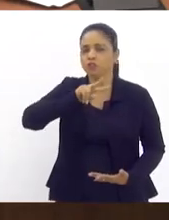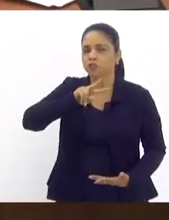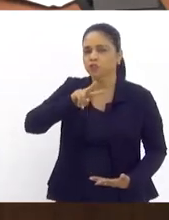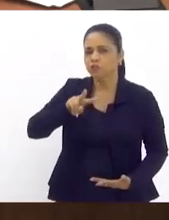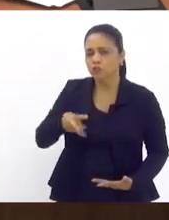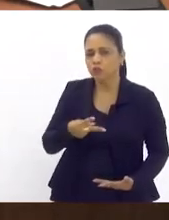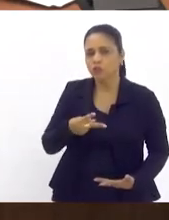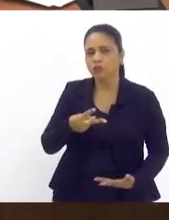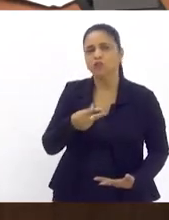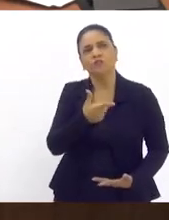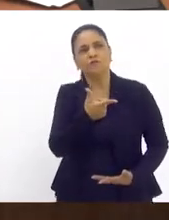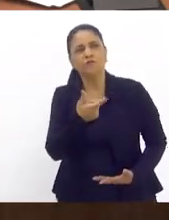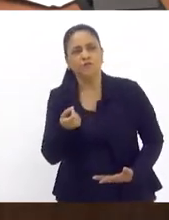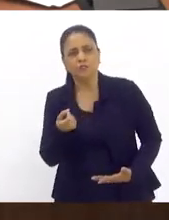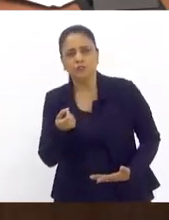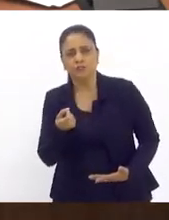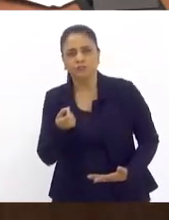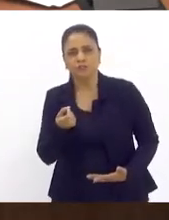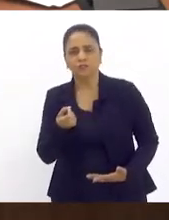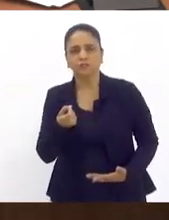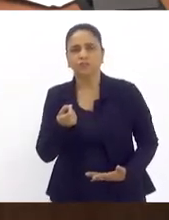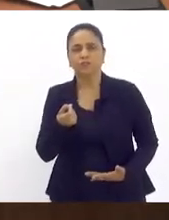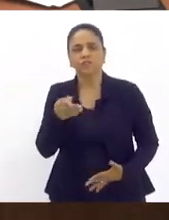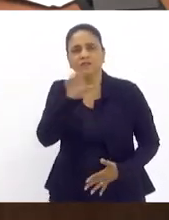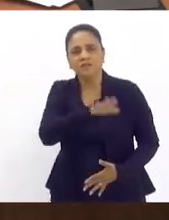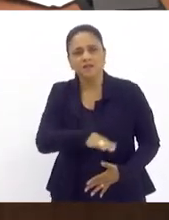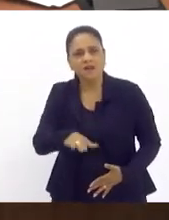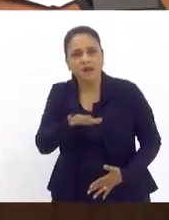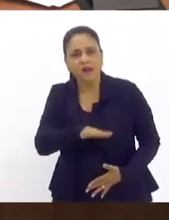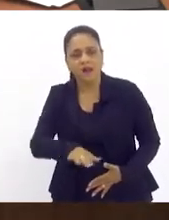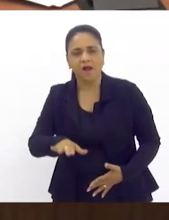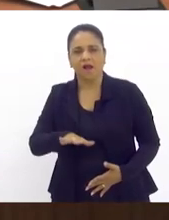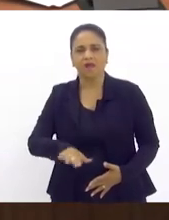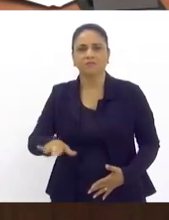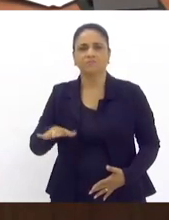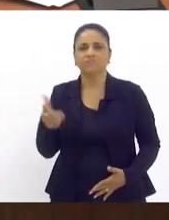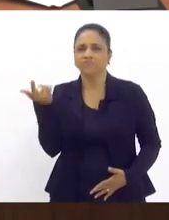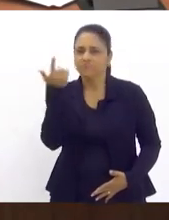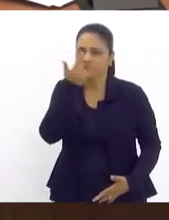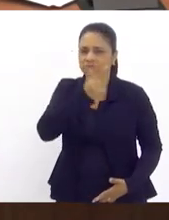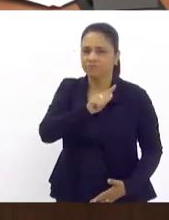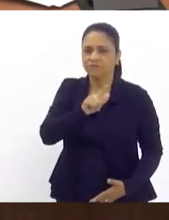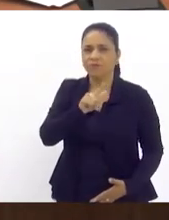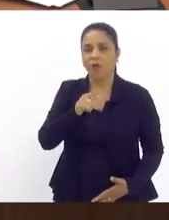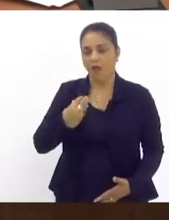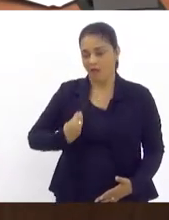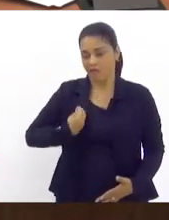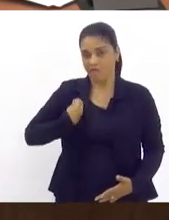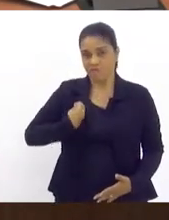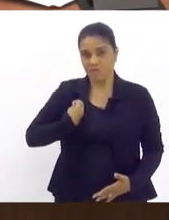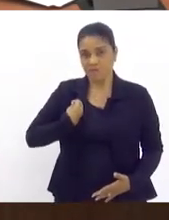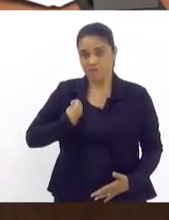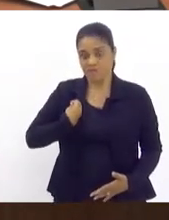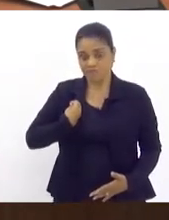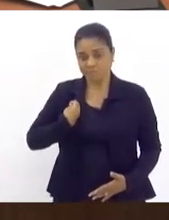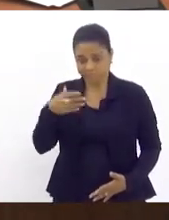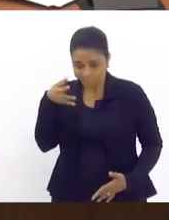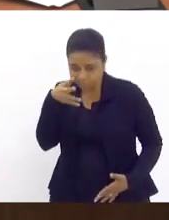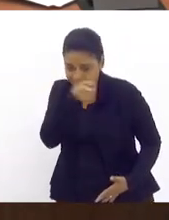mais de duas dezenas de crianças pelo ato heróico dela de colocar a vida dela em risco pelas pessoas